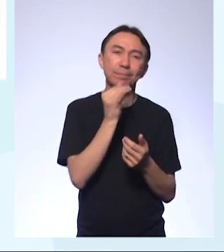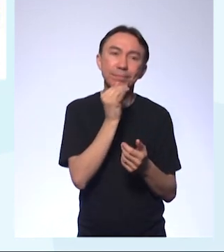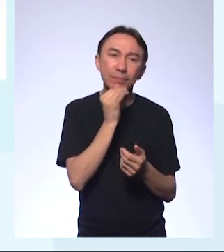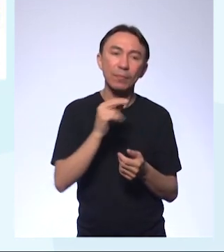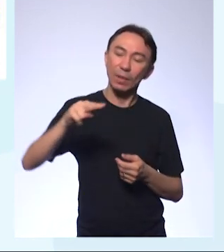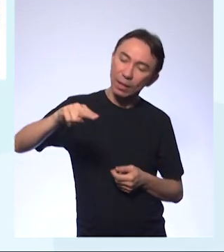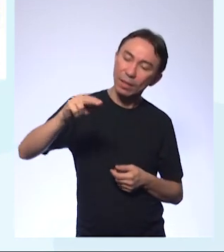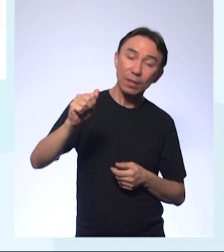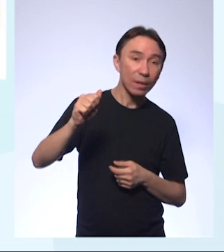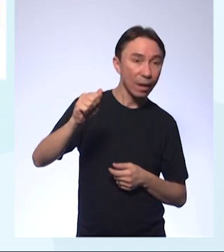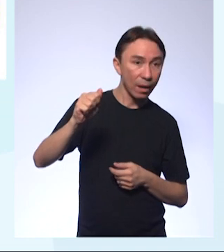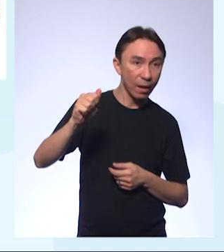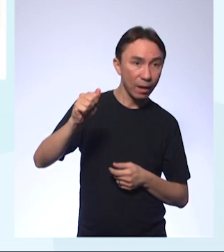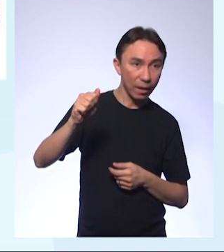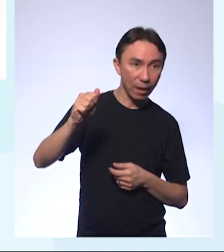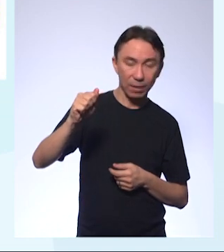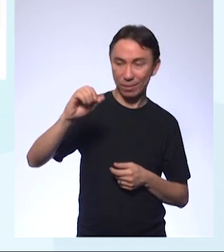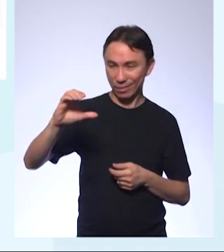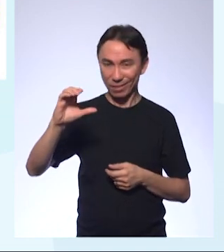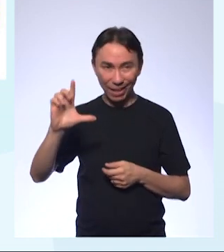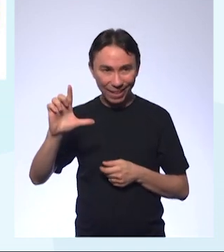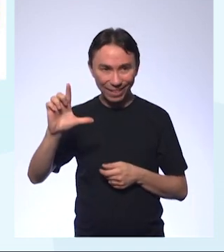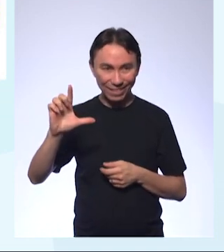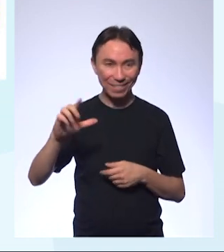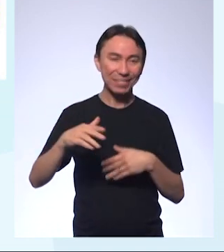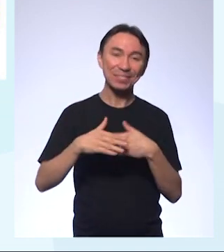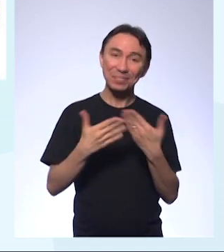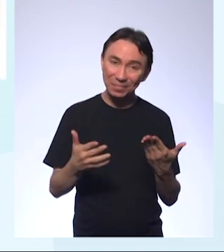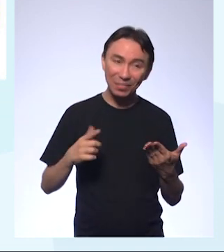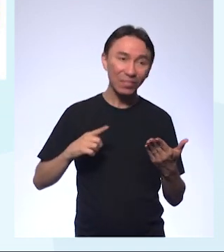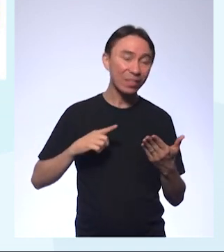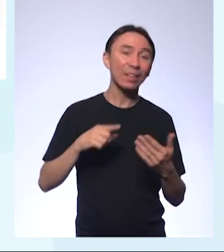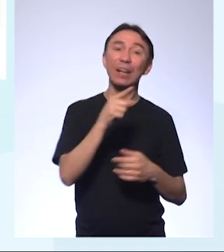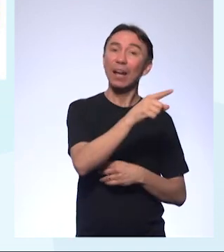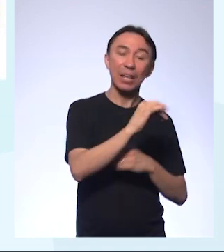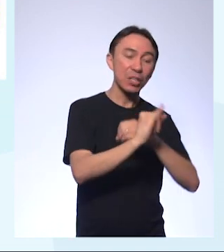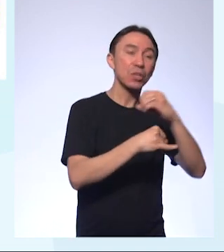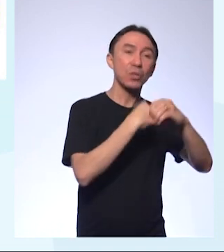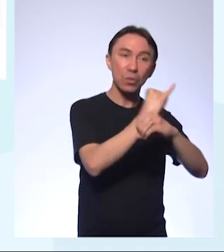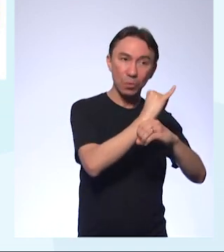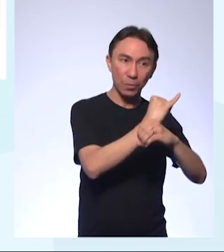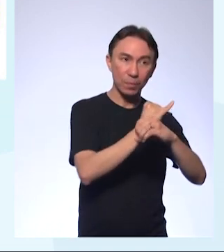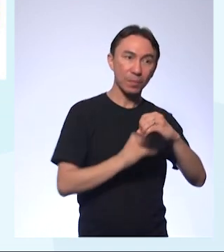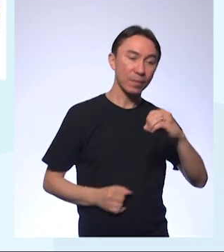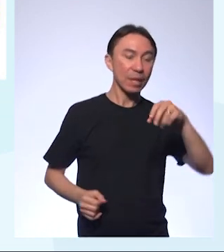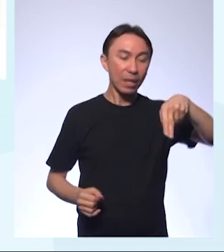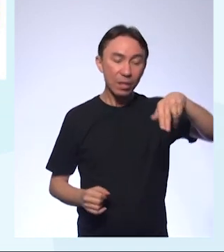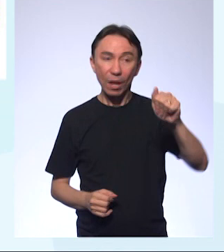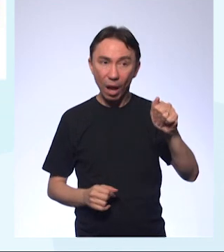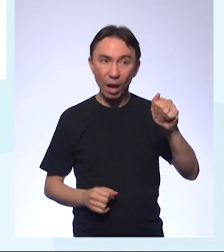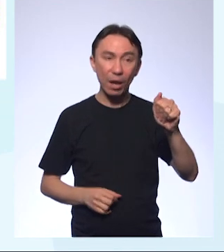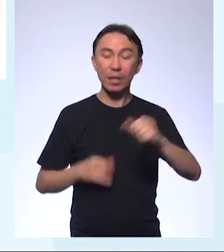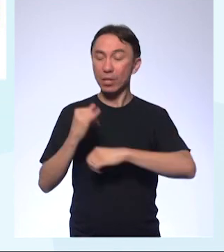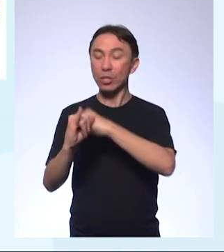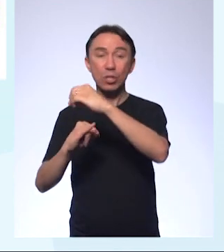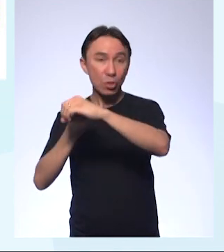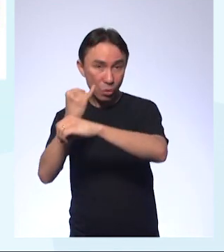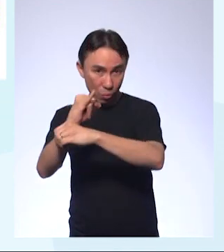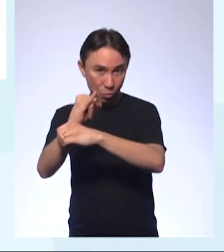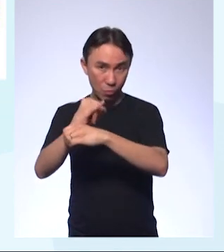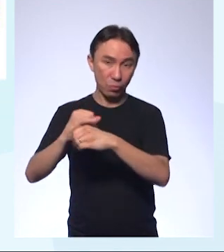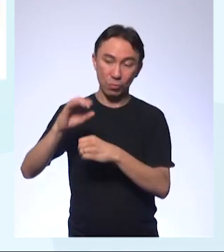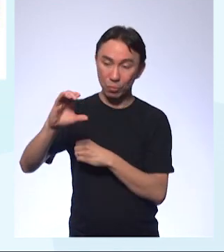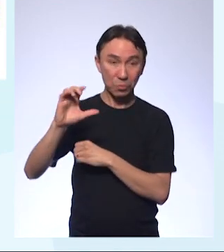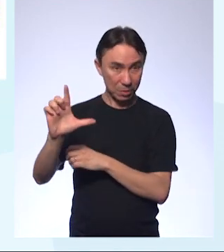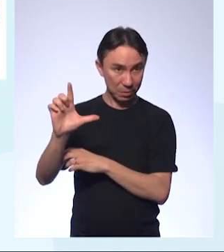que é formado pelo Na e o Cl, ou melhor, o íon sódio e o íon cloreto. Então, o sódio perde esse elétron e completa a